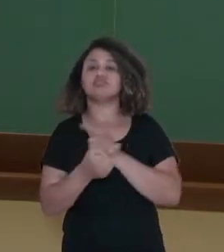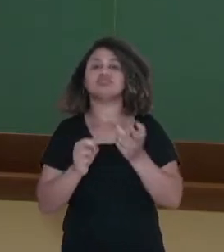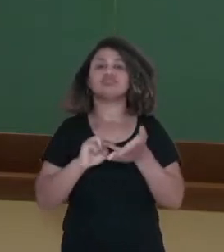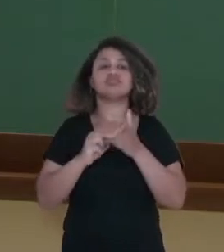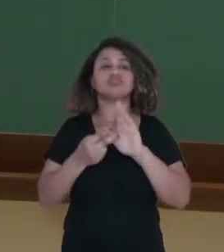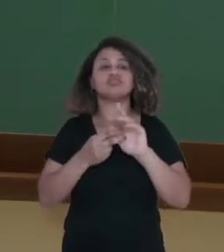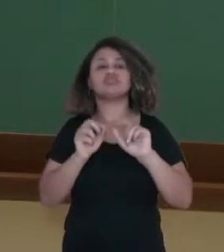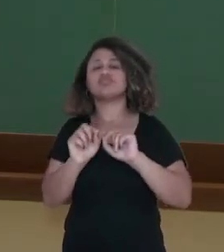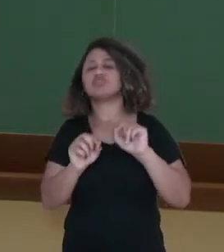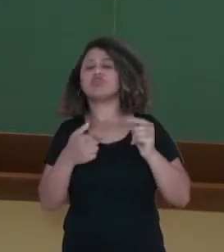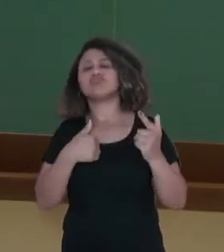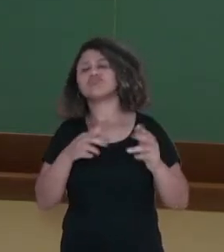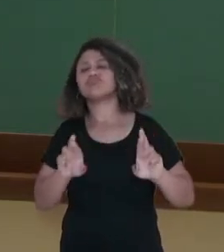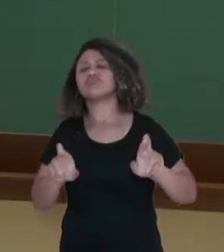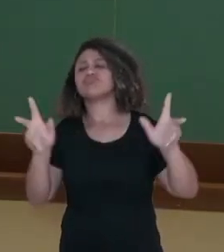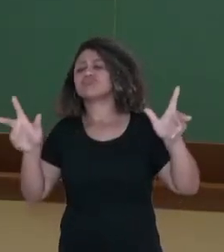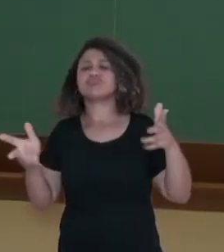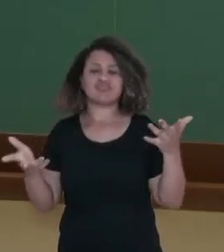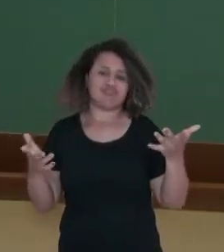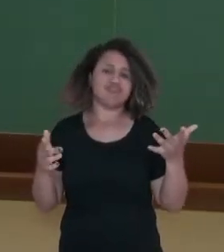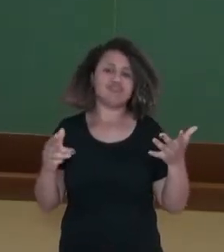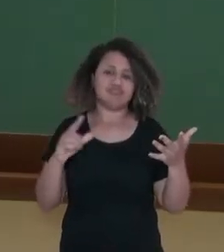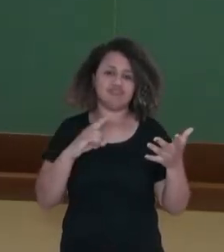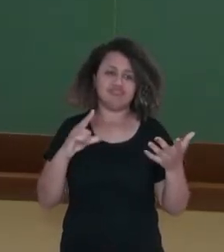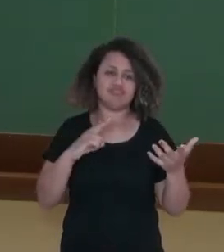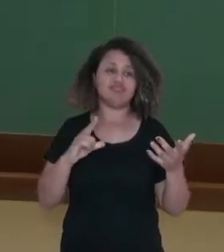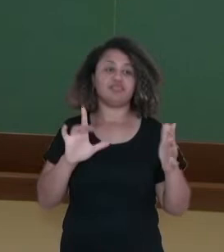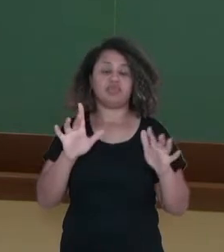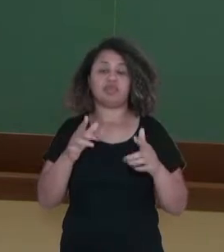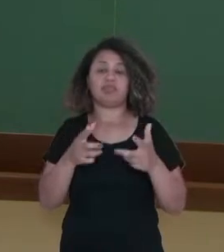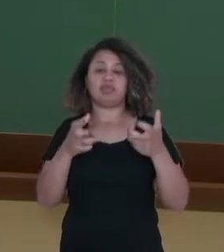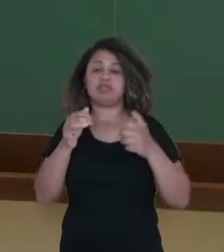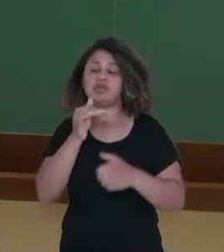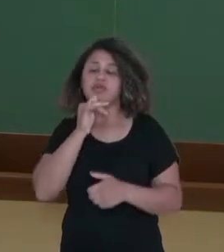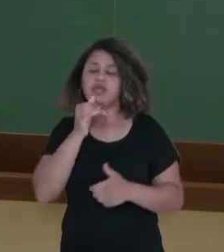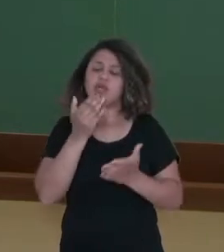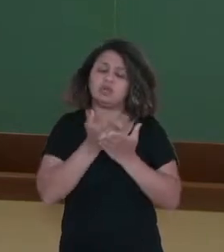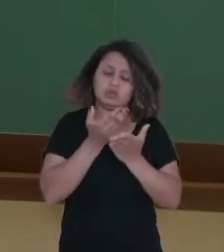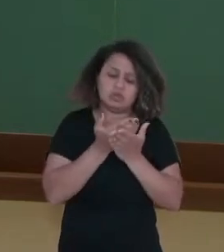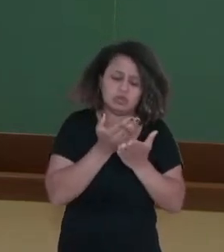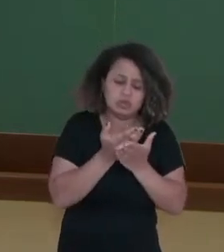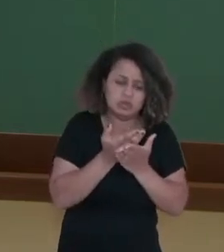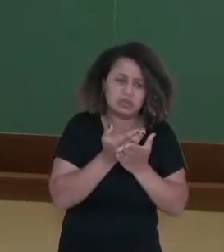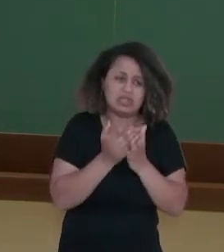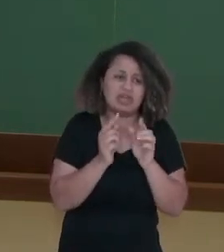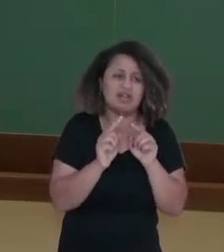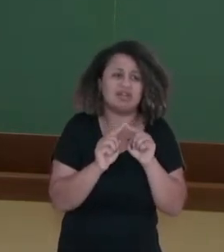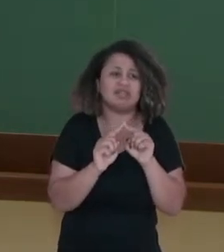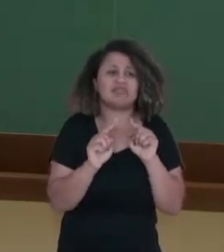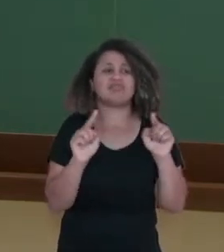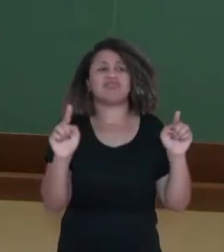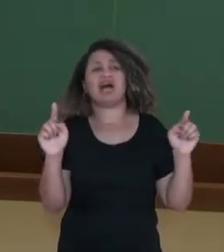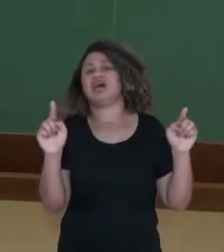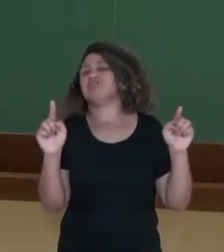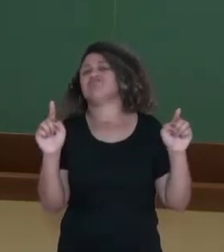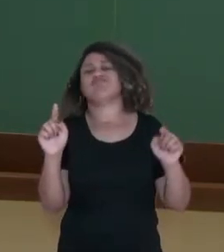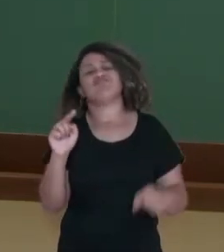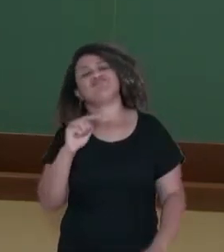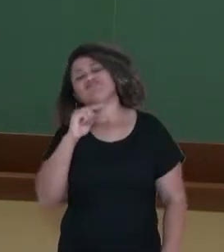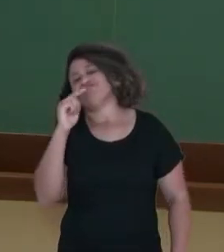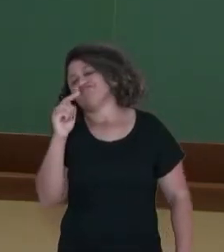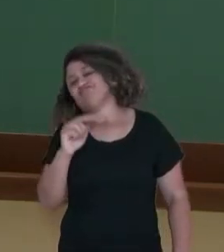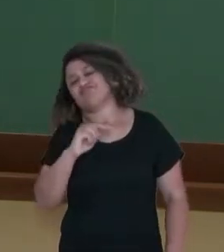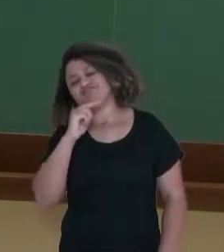com ideias opostas, ideias contrárias. Olha o exemplo. Eu estudei muito, mas não fui bem na prova.